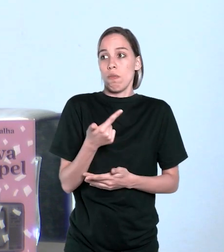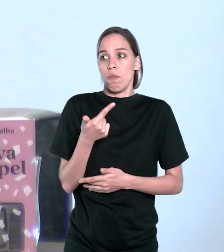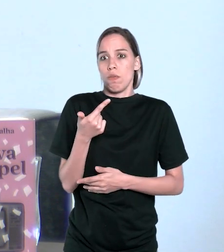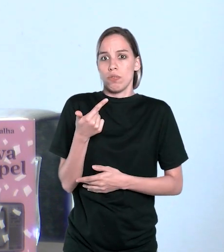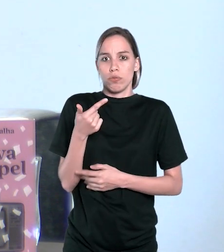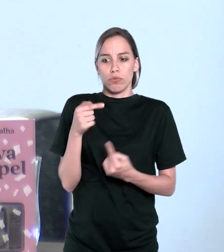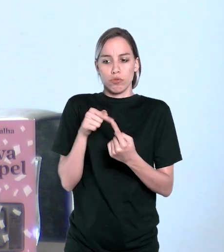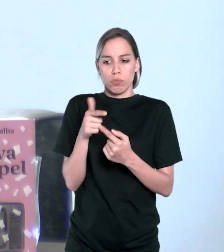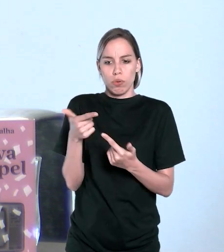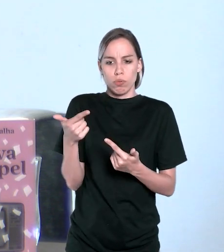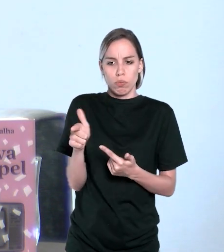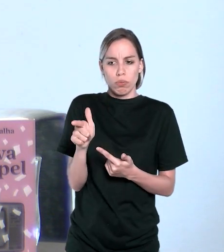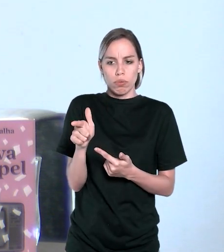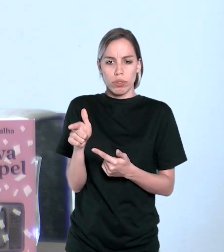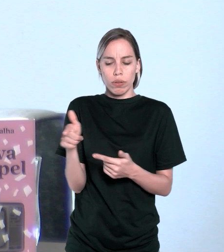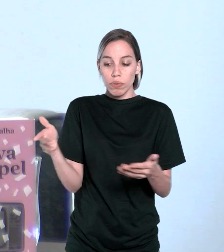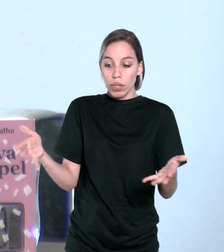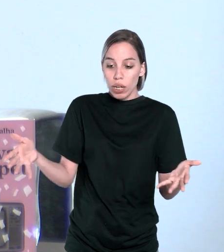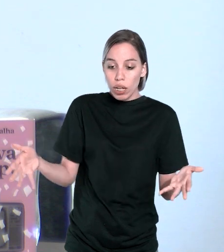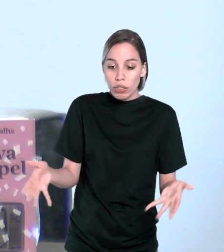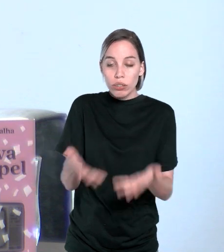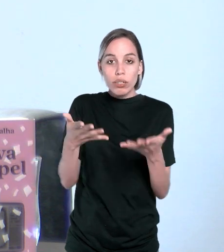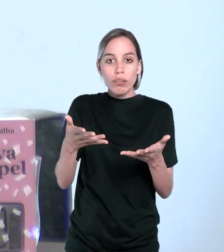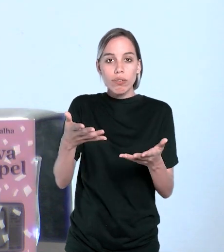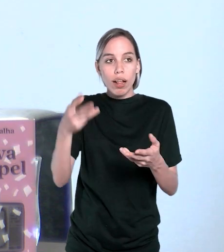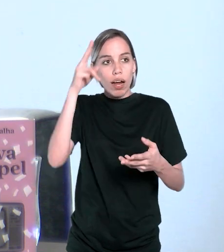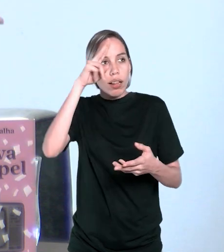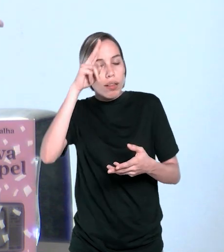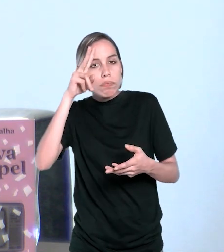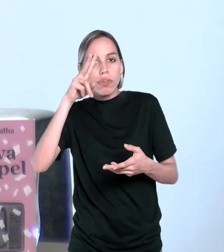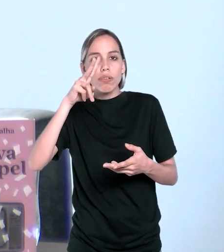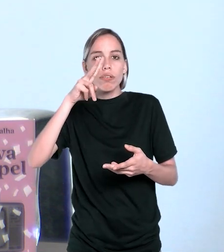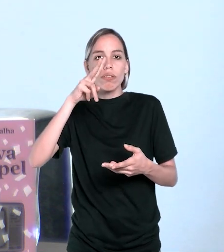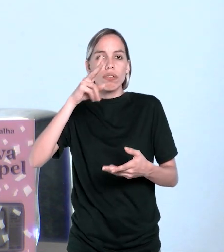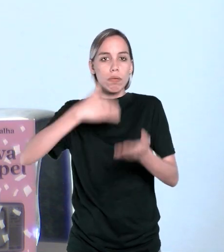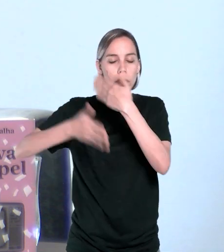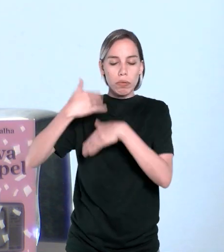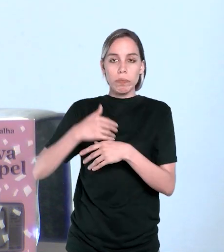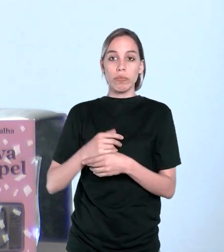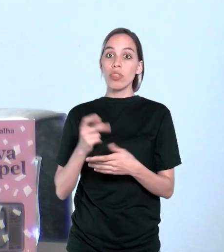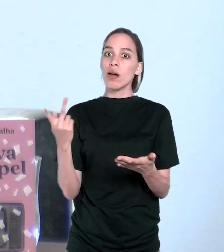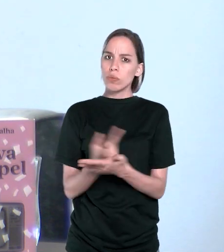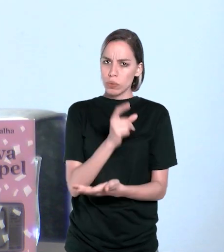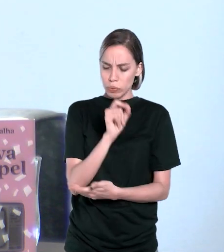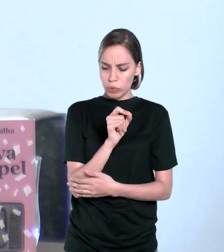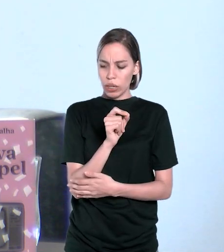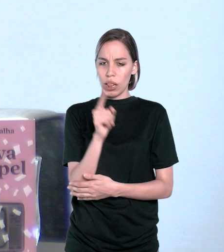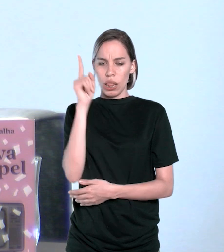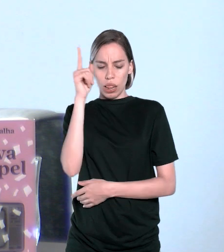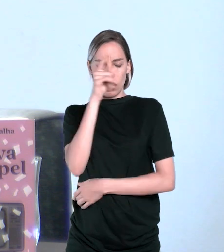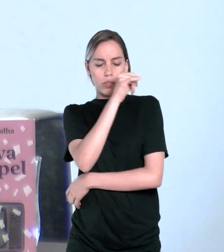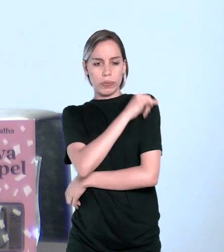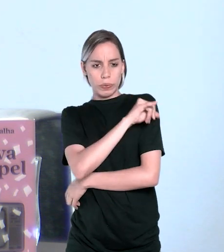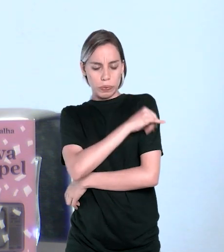você não investir na memória, né, recente do país, inclusive de você demolir no Rio de Janeiro o prédio da Uni em Botafogo